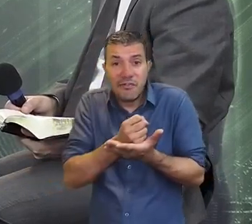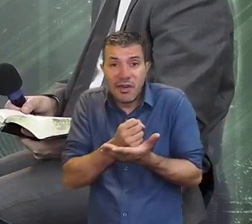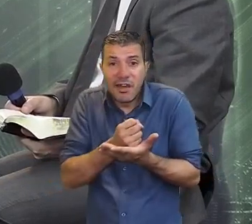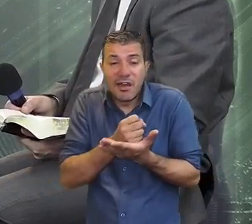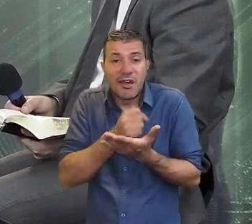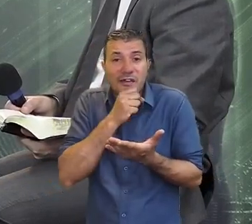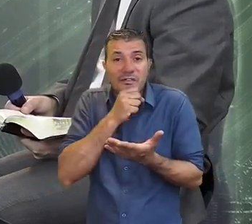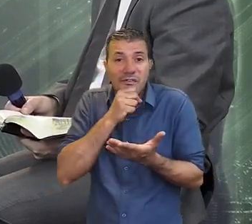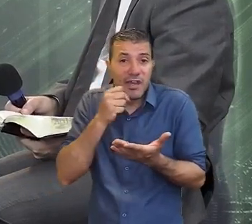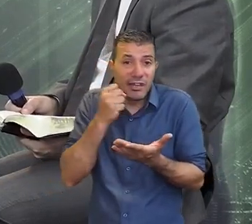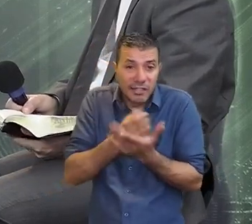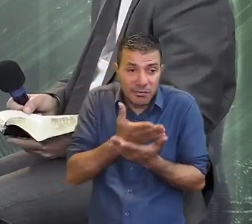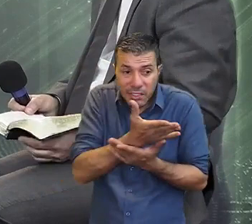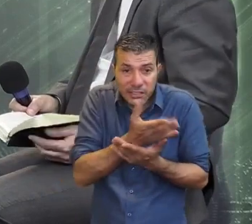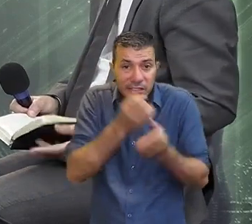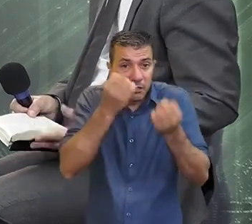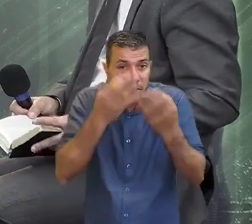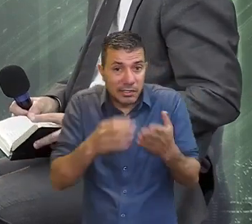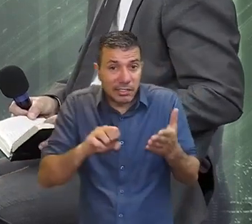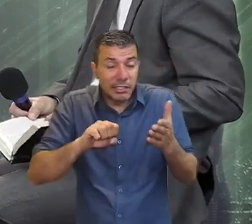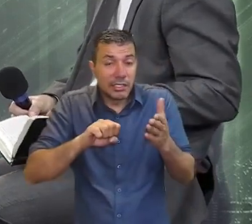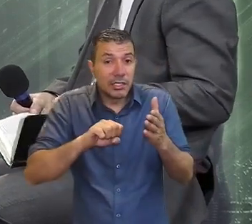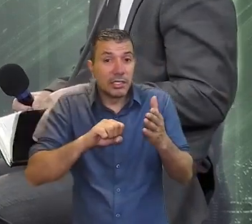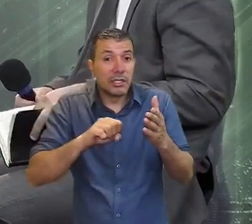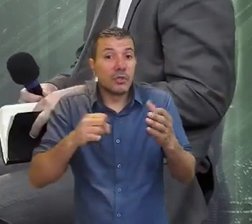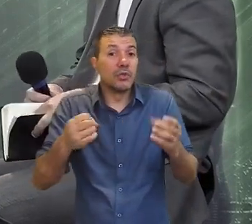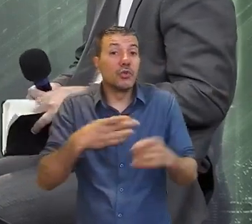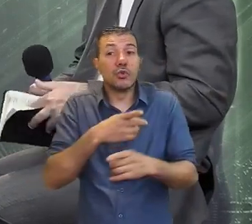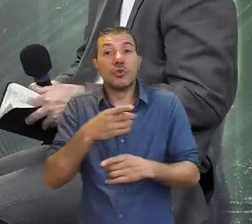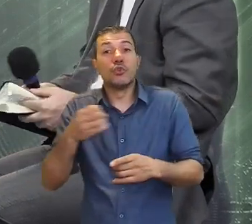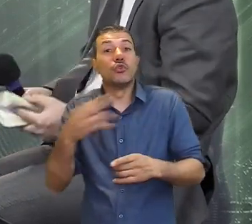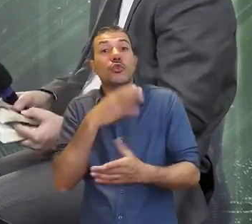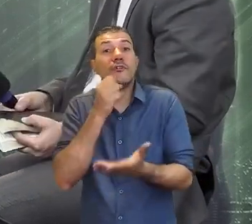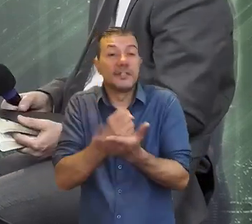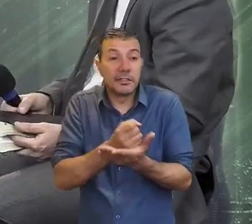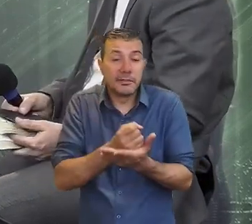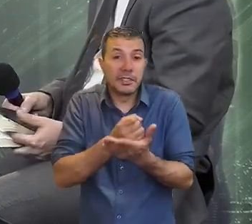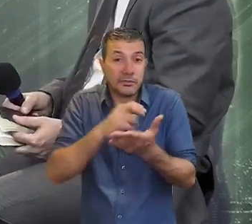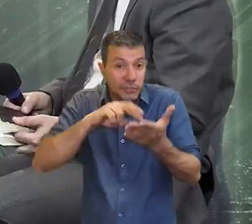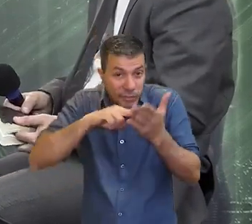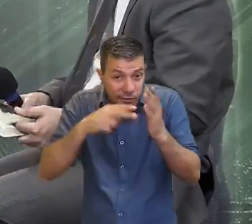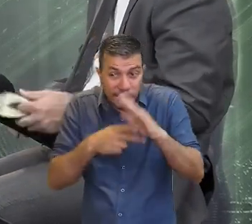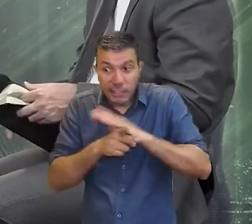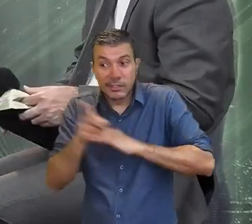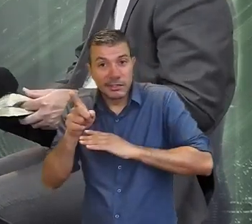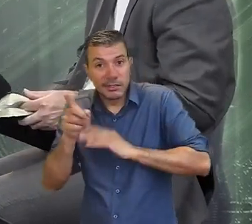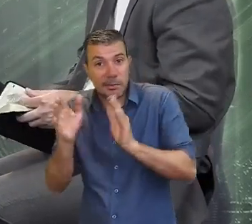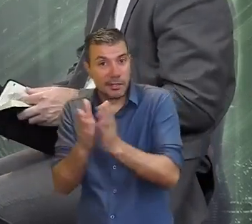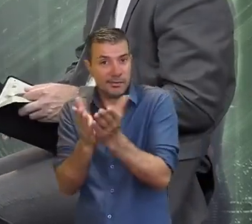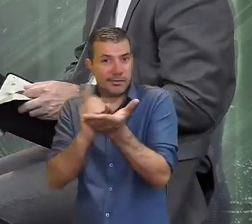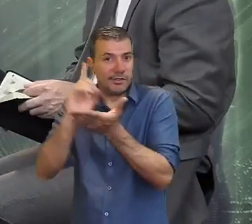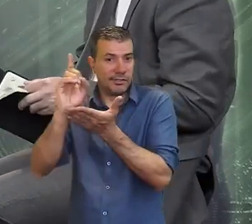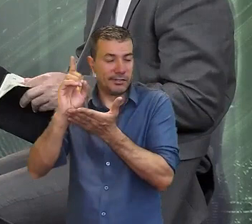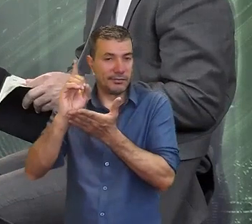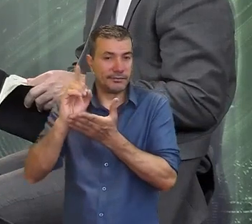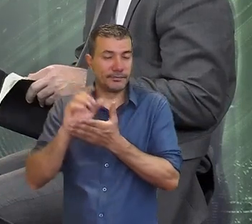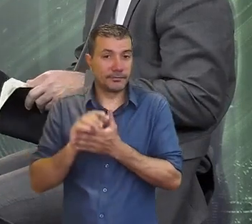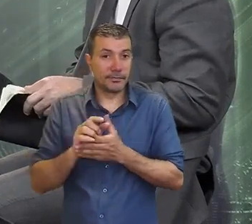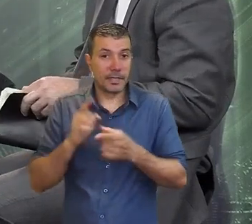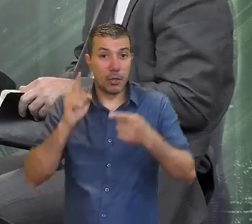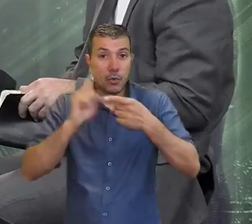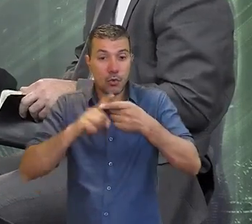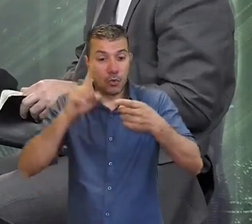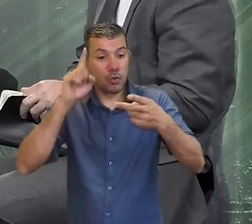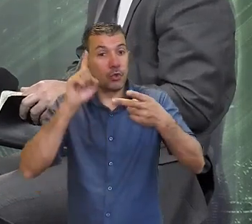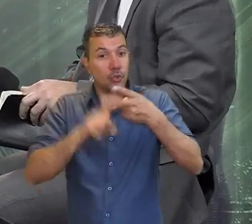e agora nós vamos ver esse mesmo simbolismo se cumprindo no Novo Testamento, pastores. Pastor, posso fazer o seguinte para ajudar, já até para a gente ganhar um pouco mais de tempo, nós temos 3